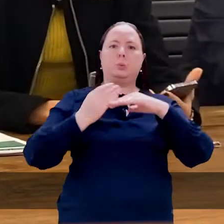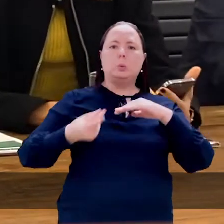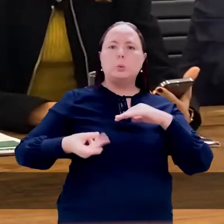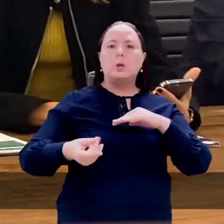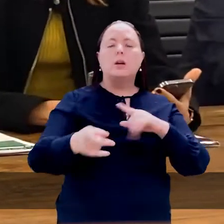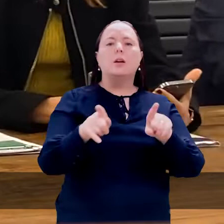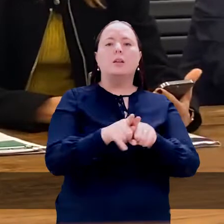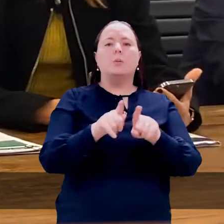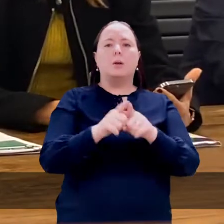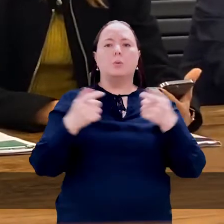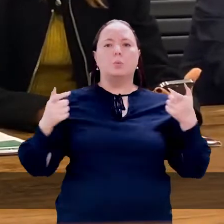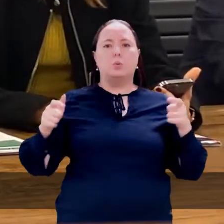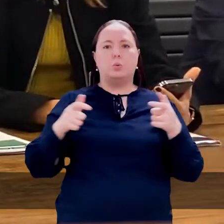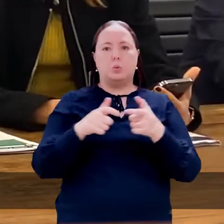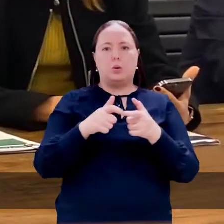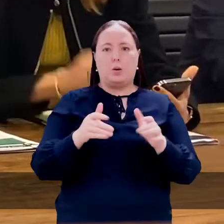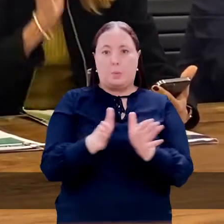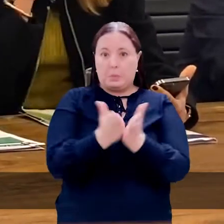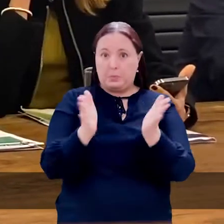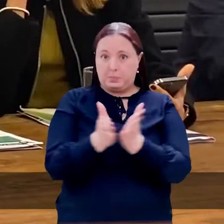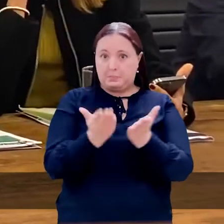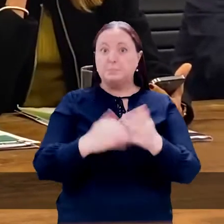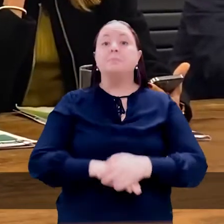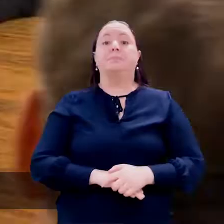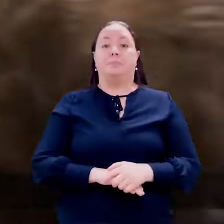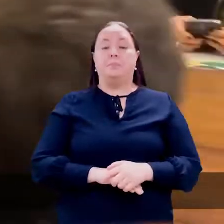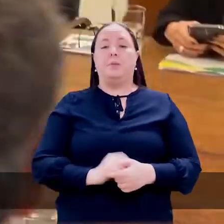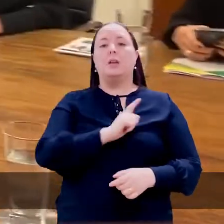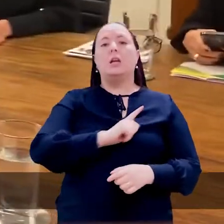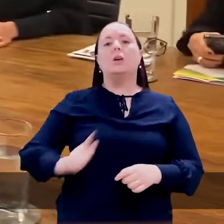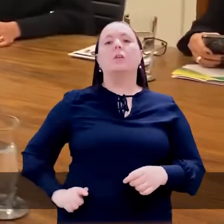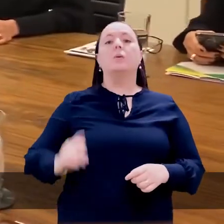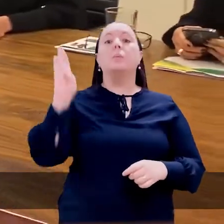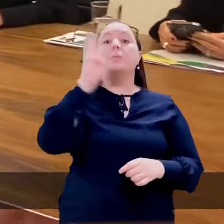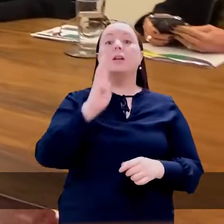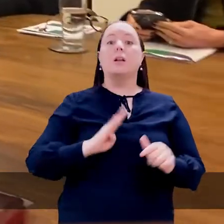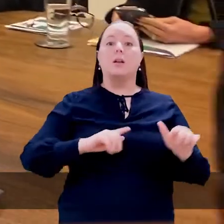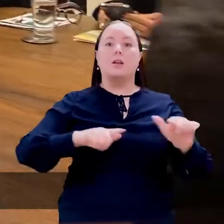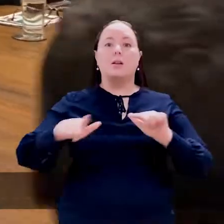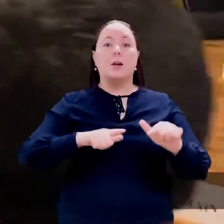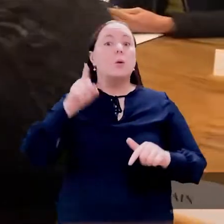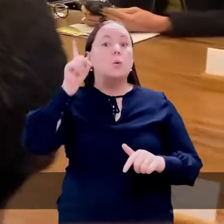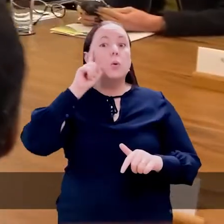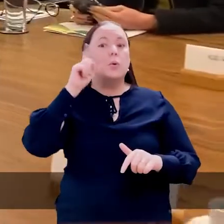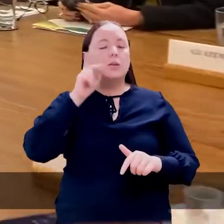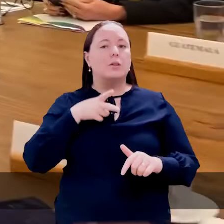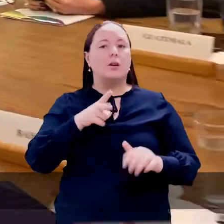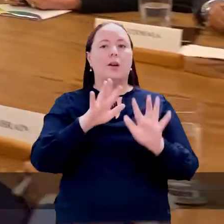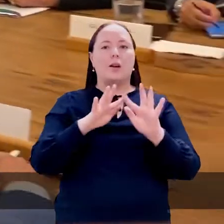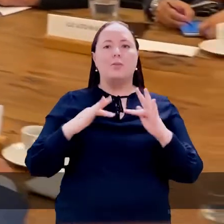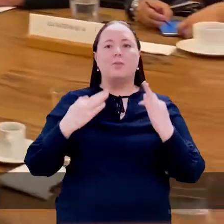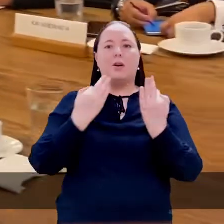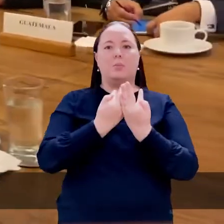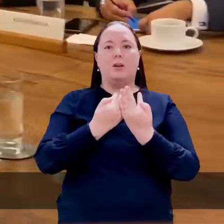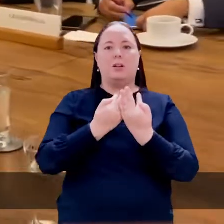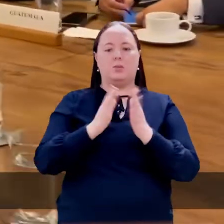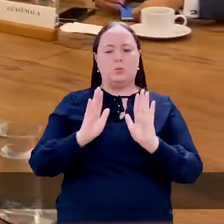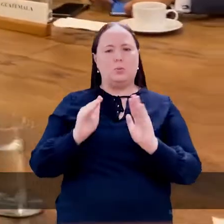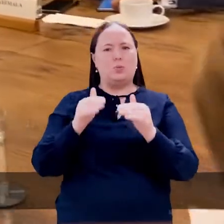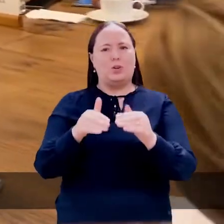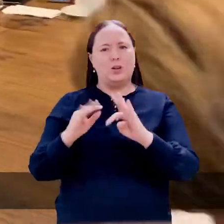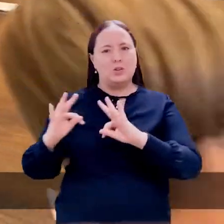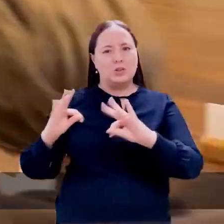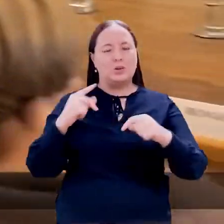desenvolvimento sustentável e para a erradicação da pobreza. O governo brasileiro trabalha diariamente para manter a família